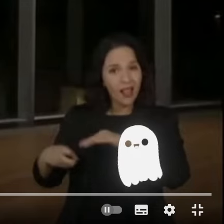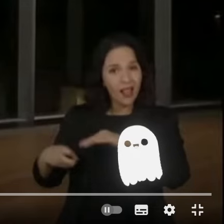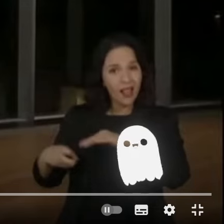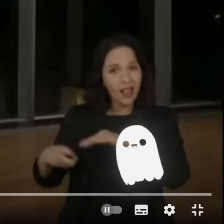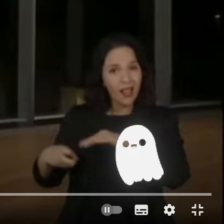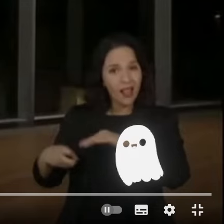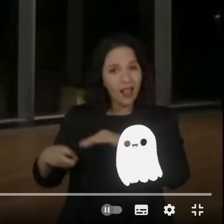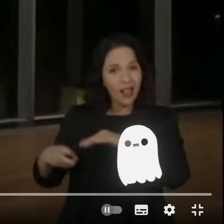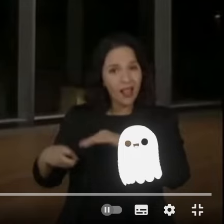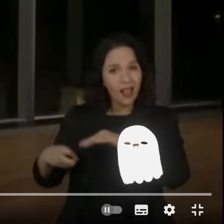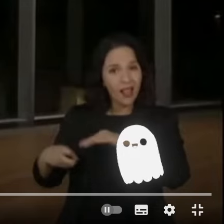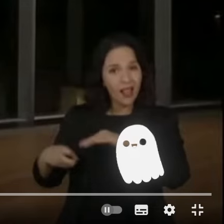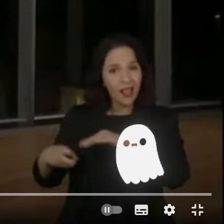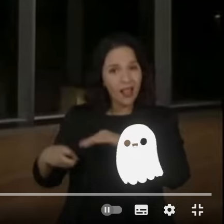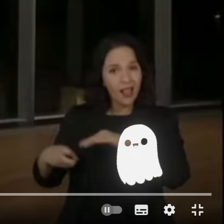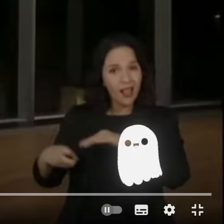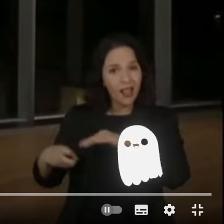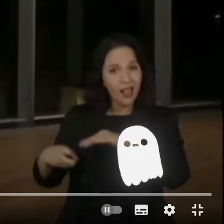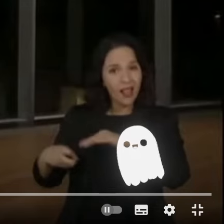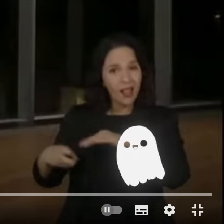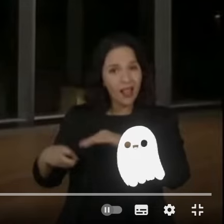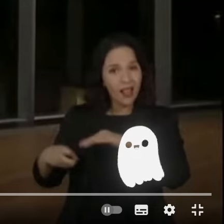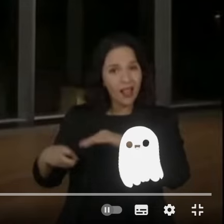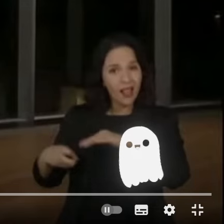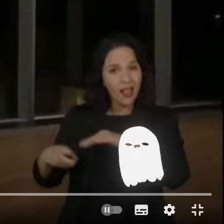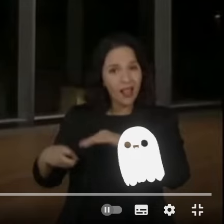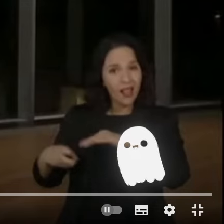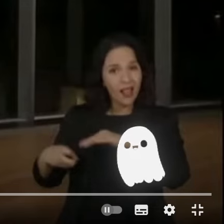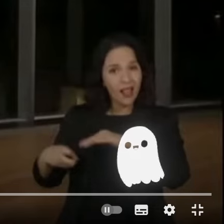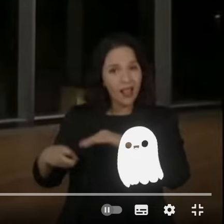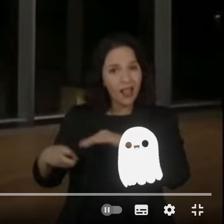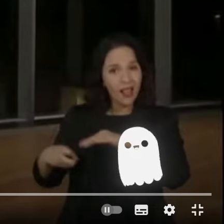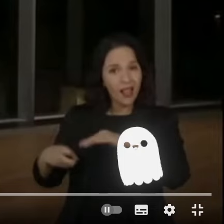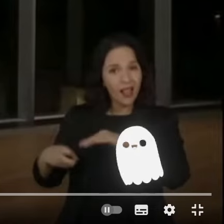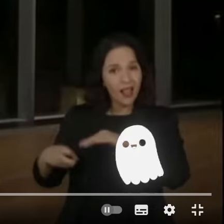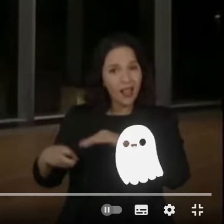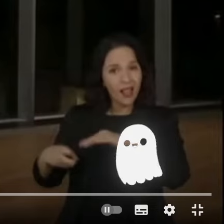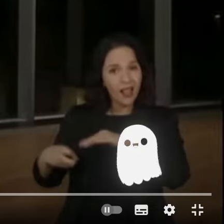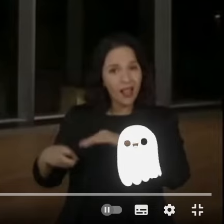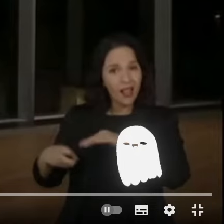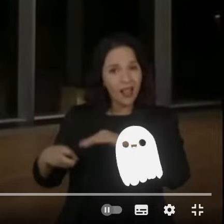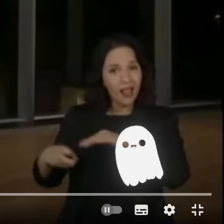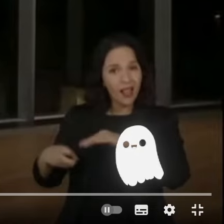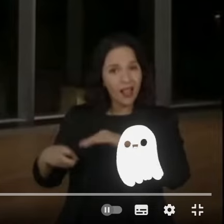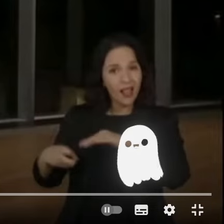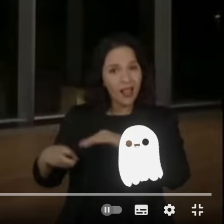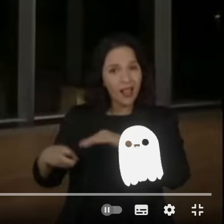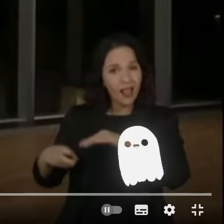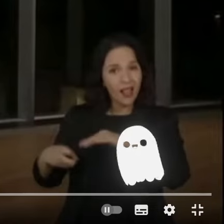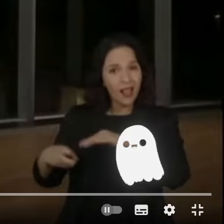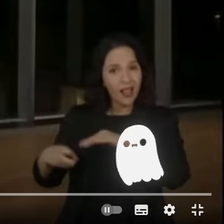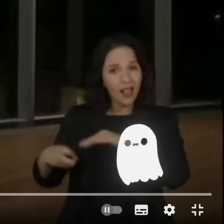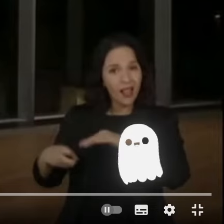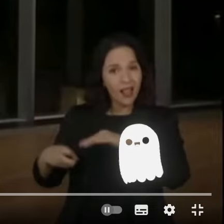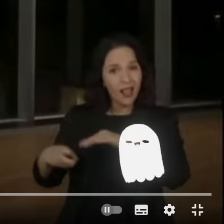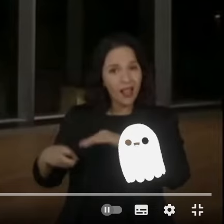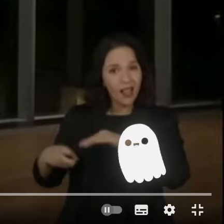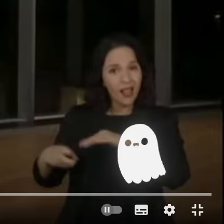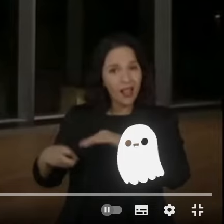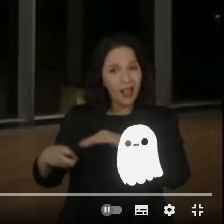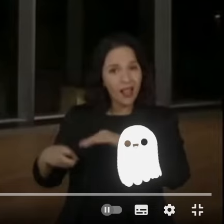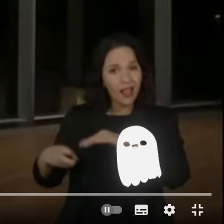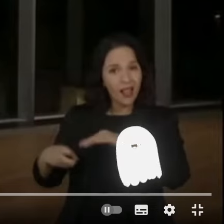Ficava enchendo o saco do Vini toda a vida, sabe? E de mim também. E ela também falava de mim. Tipo, ela vai a tábua, não sei o que, falando